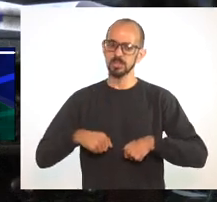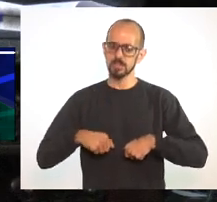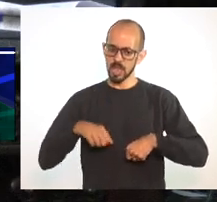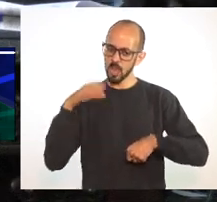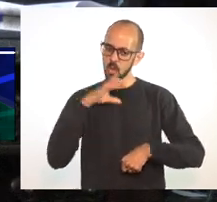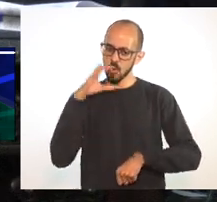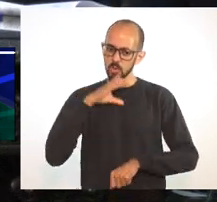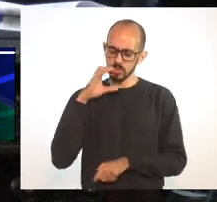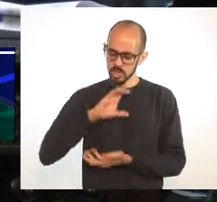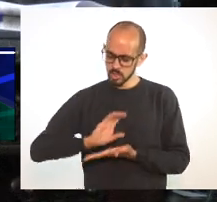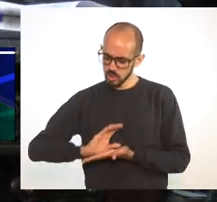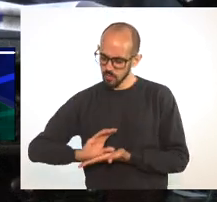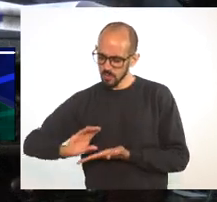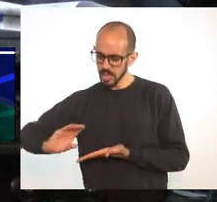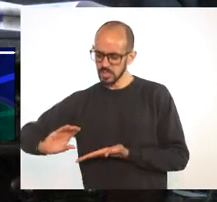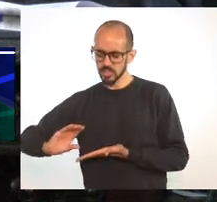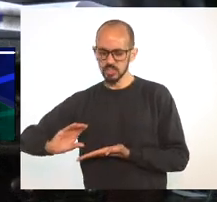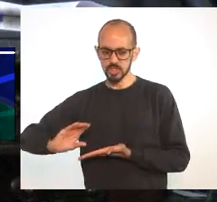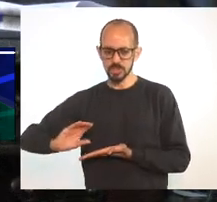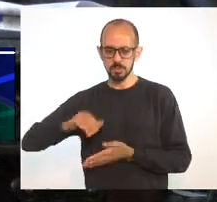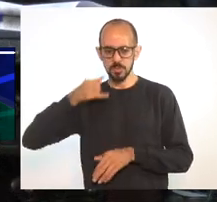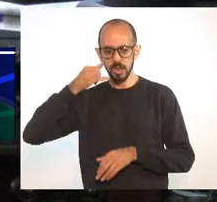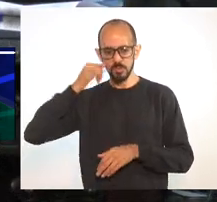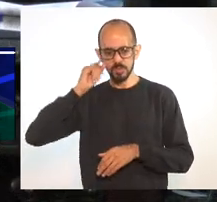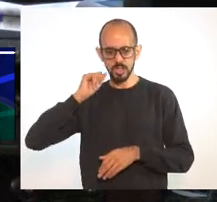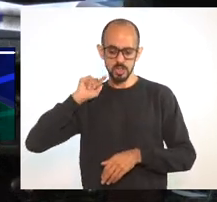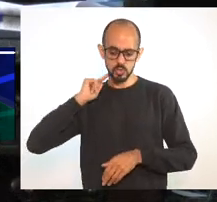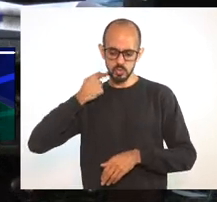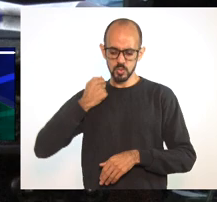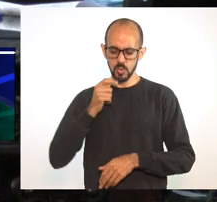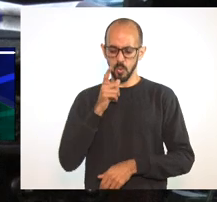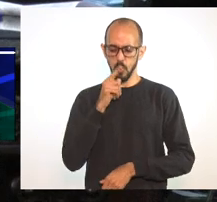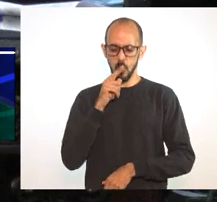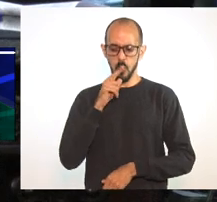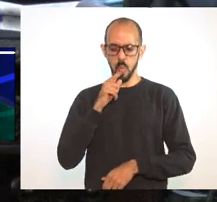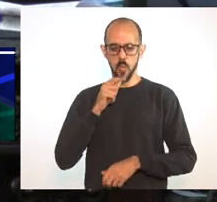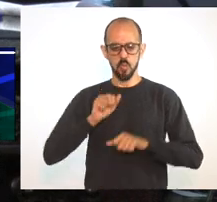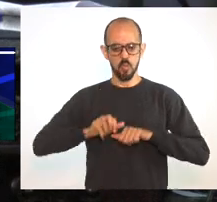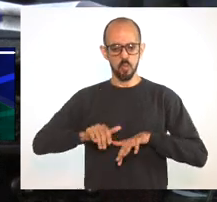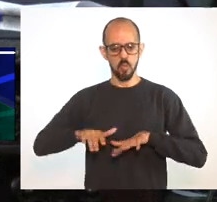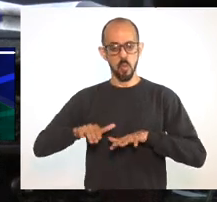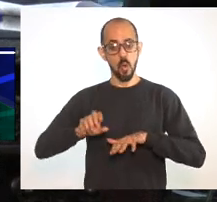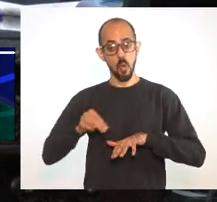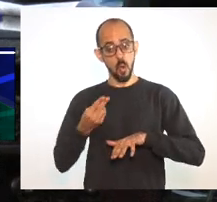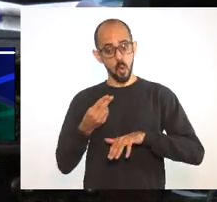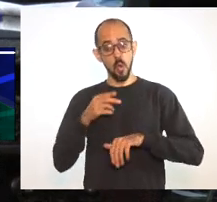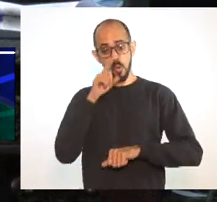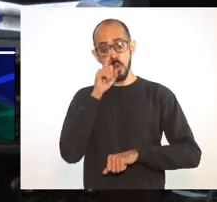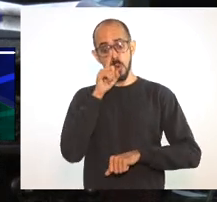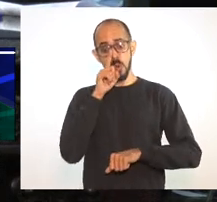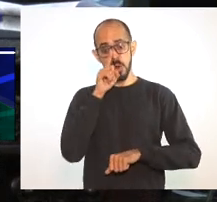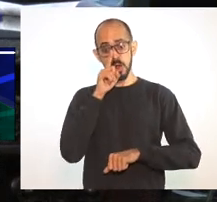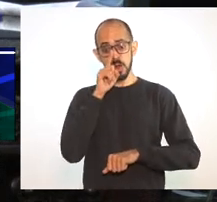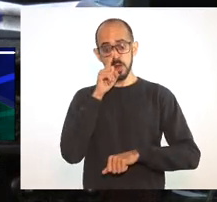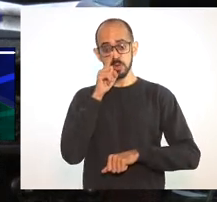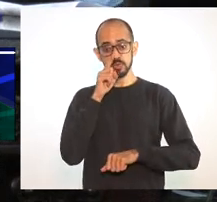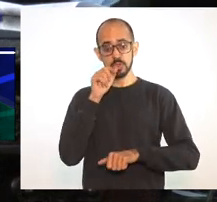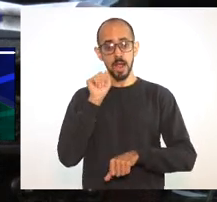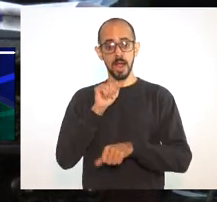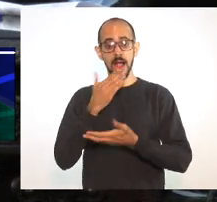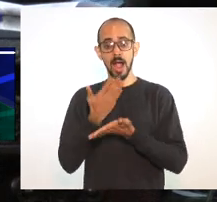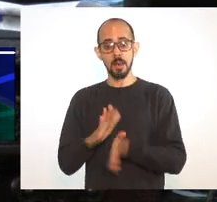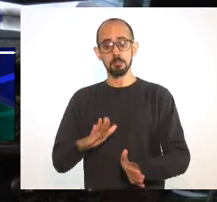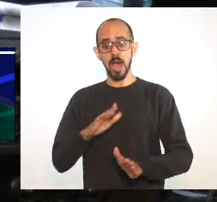em saneamento, ou corremos o risco de ficarmos sem água potável no estado. Para